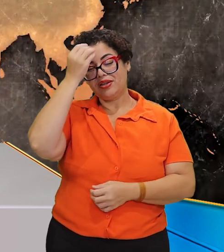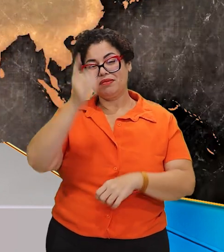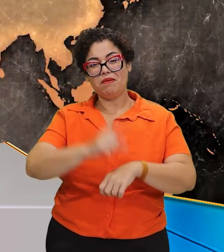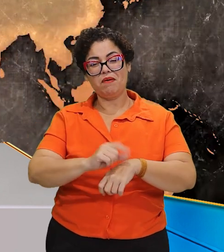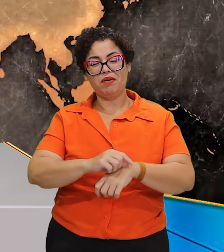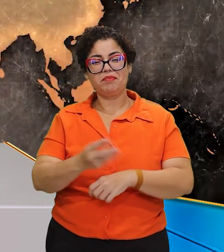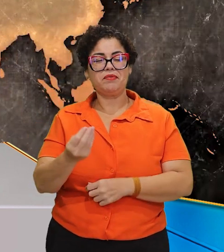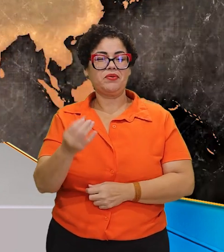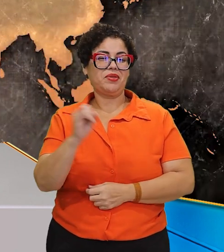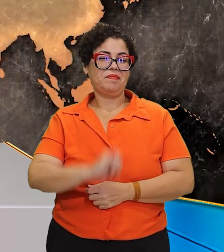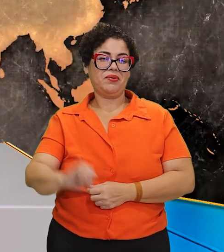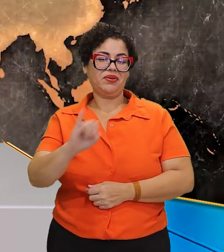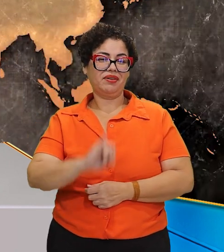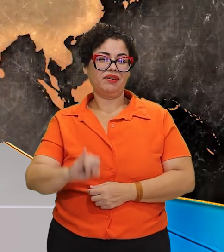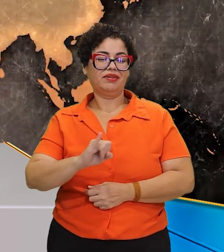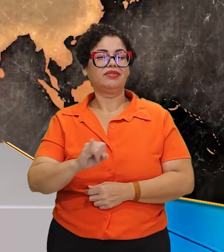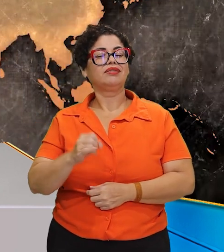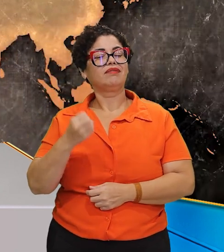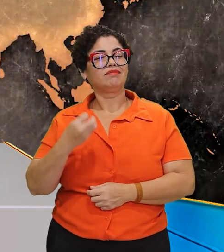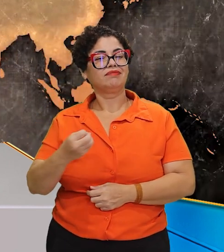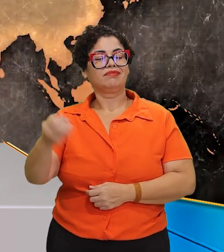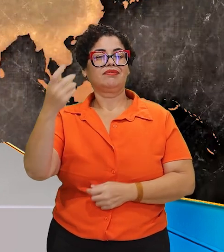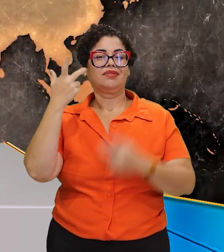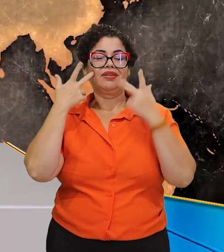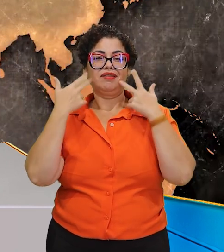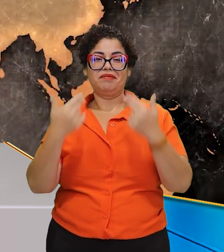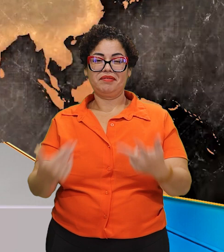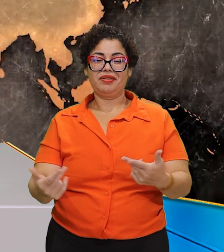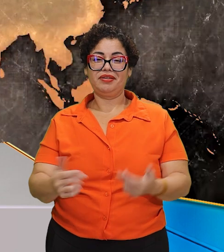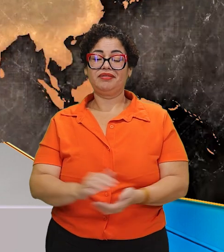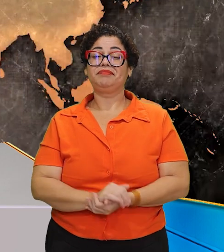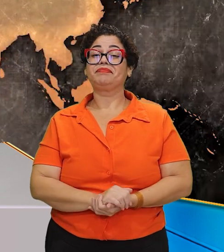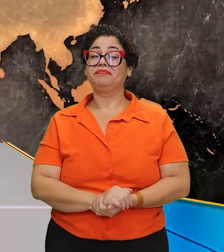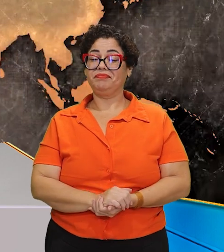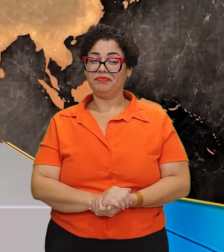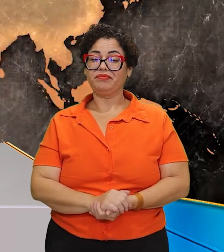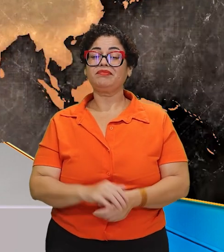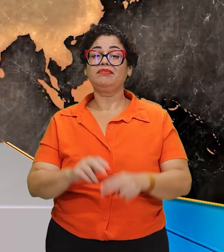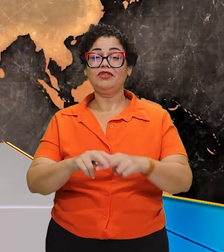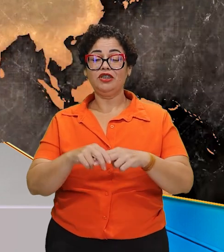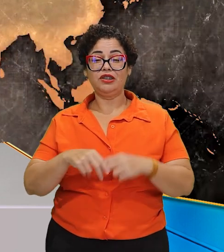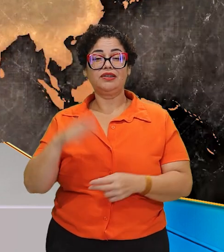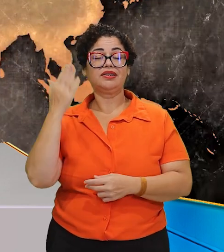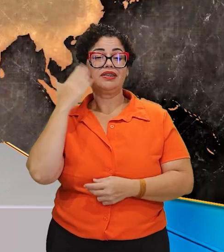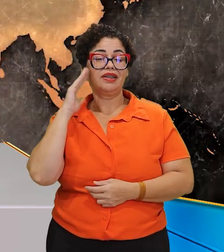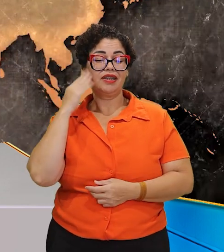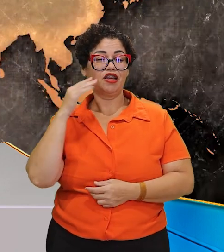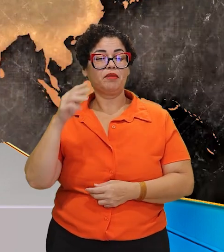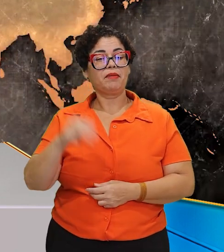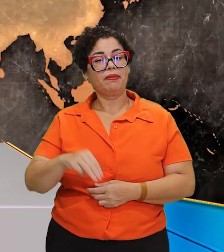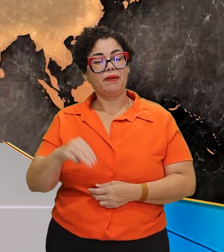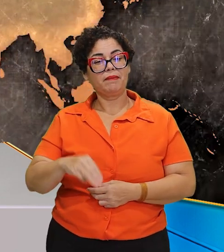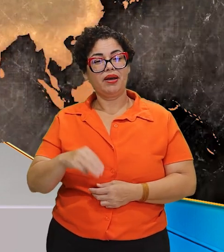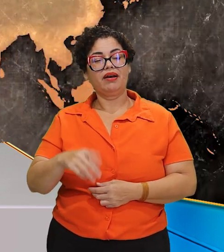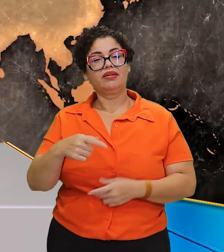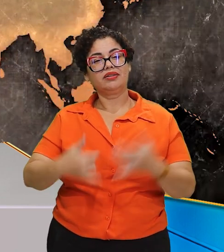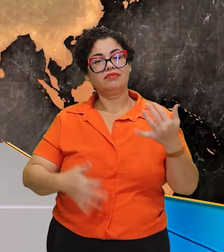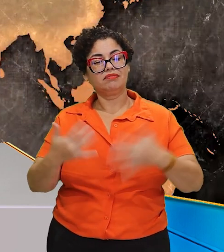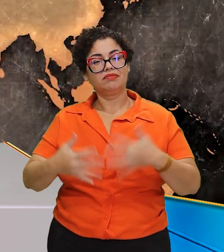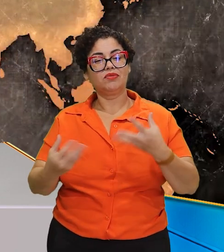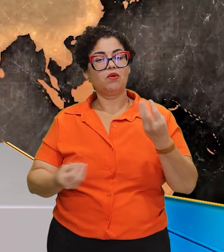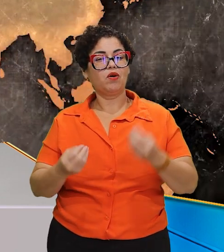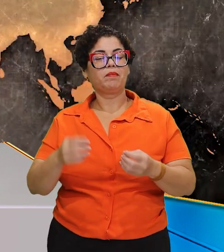fusos são muito necessários para uma viagem tranquila. Por isso, entender a matemática por trás dos